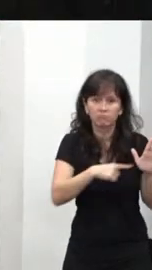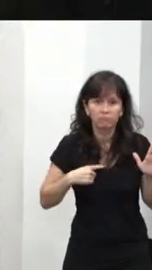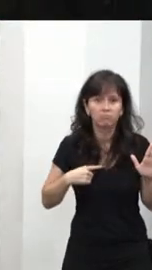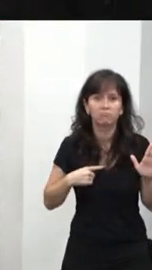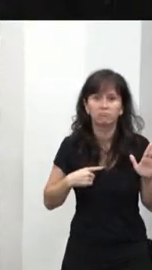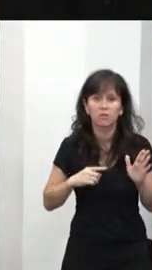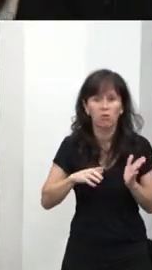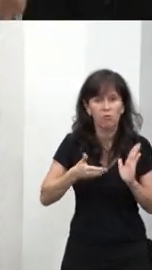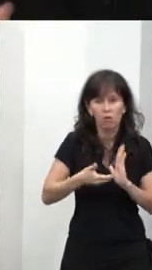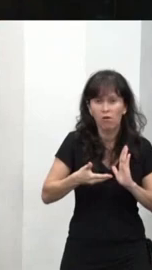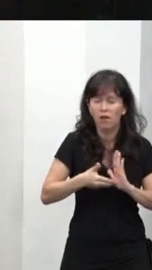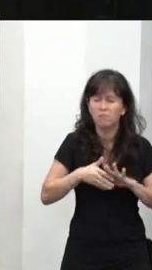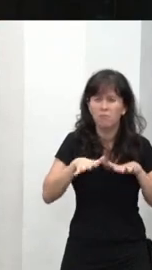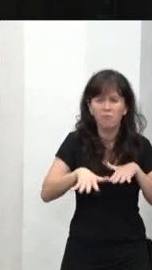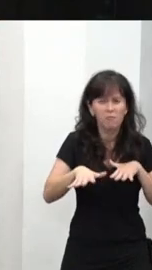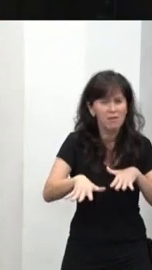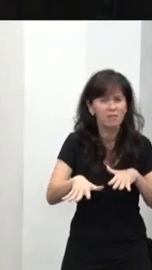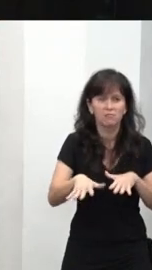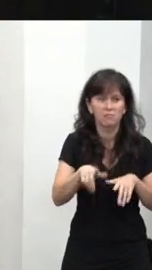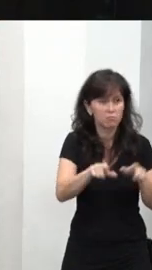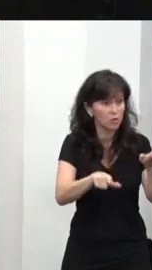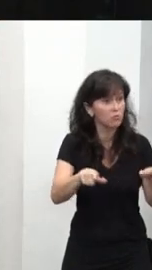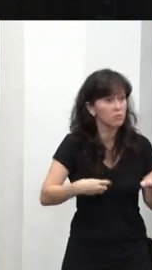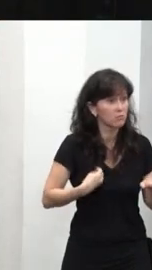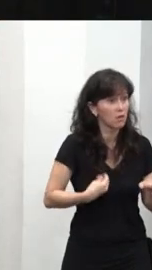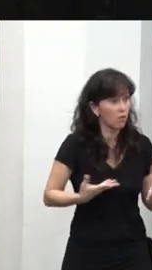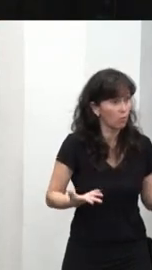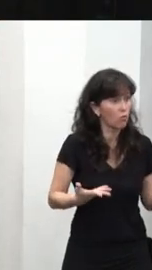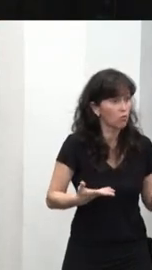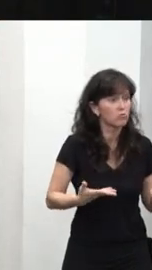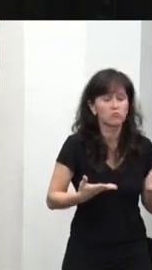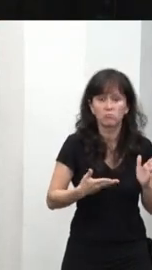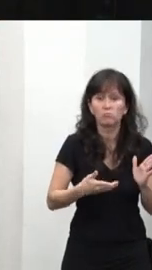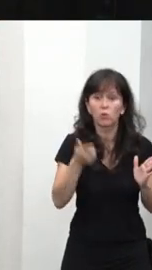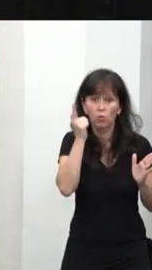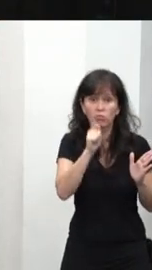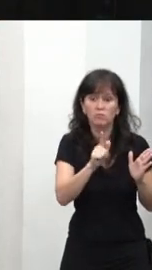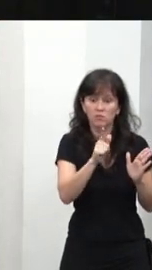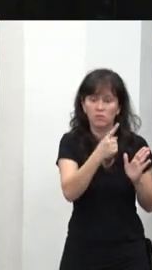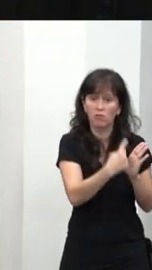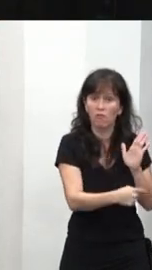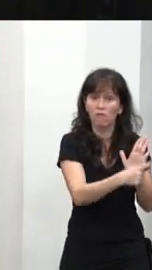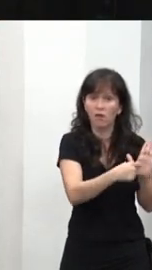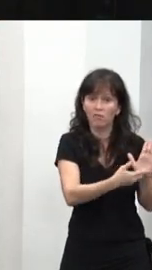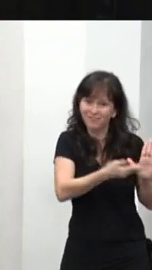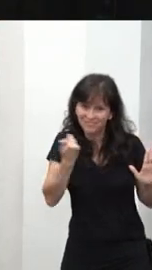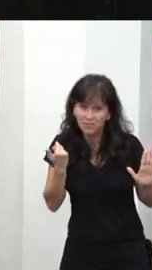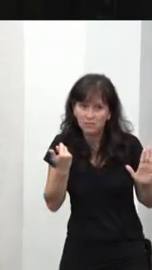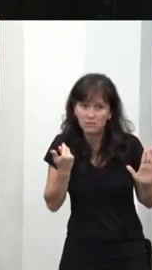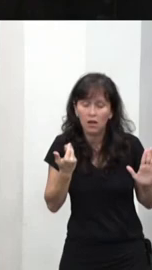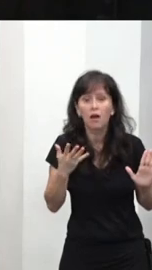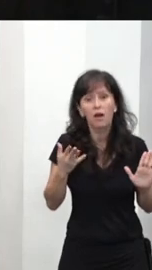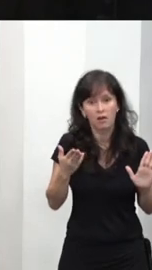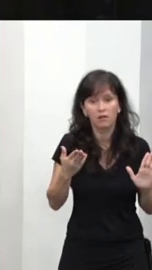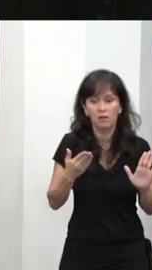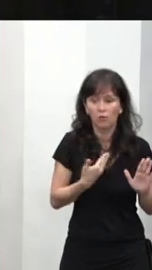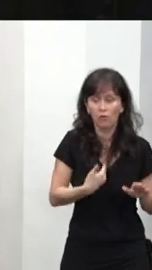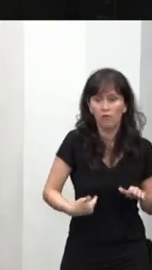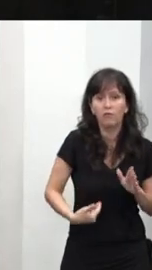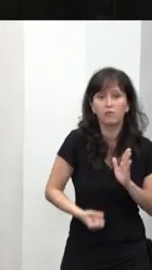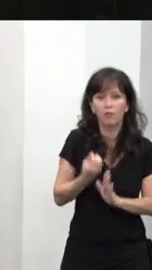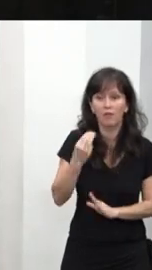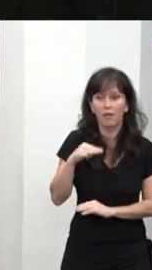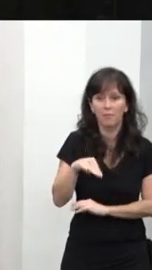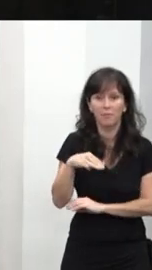mobilização de várias pessoas que estão aqui inclusive conseguiu derrubar esse veto E aí o governo eleitou uma Medida Provisória que na prática